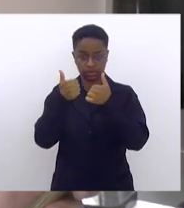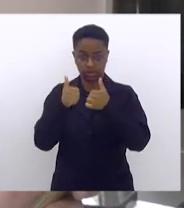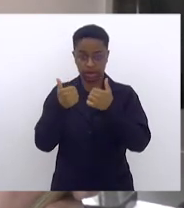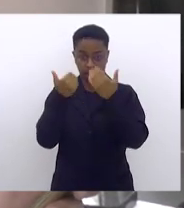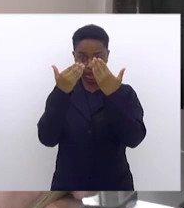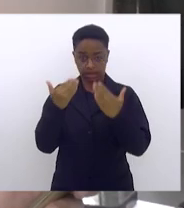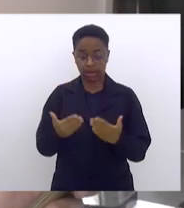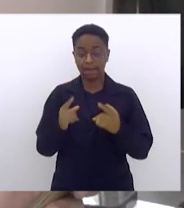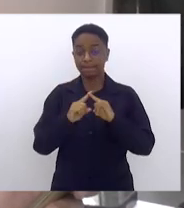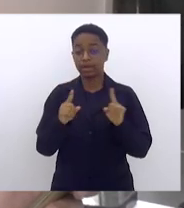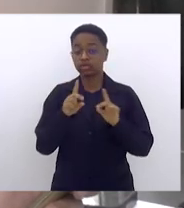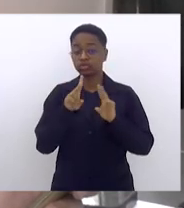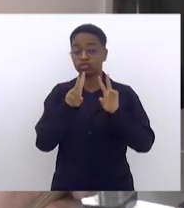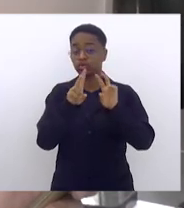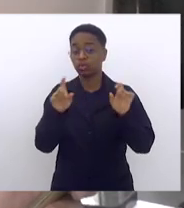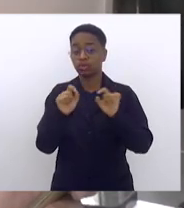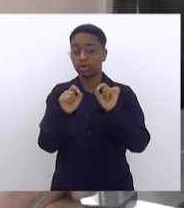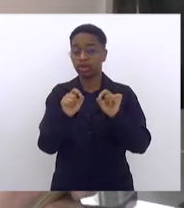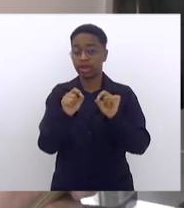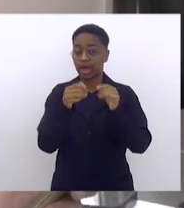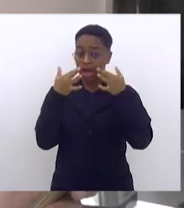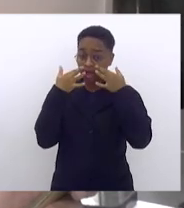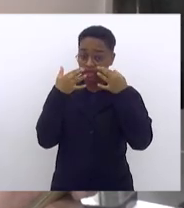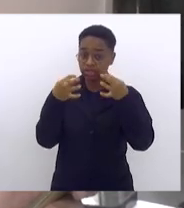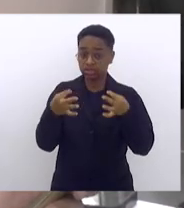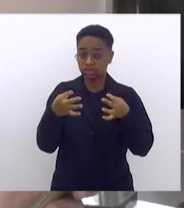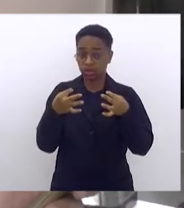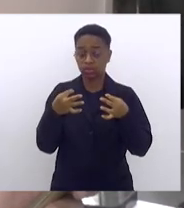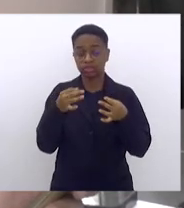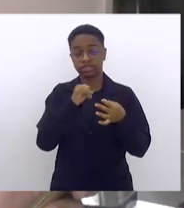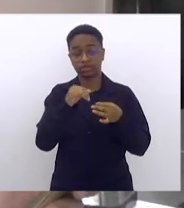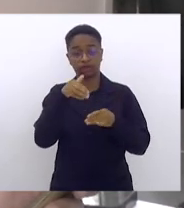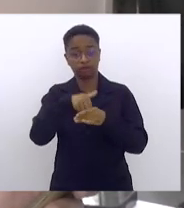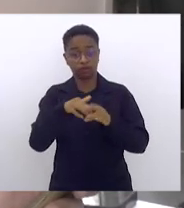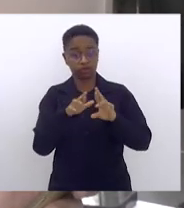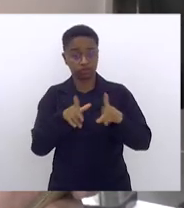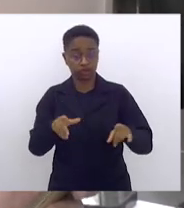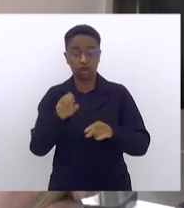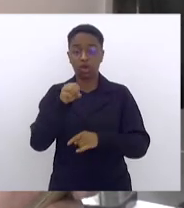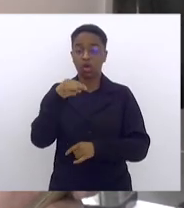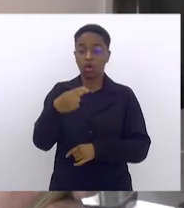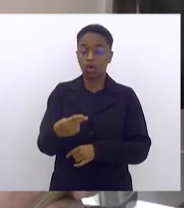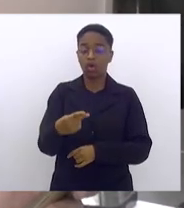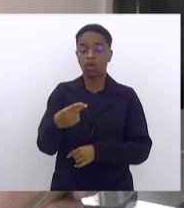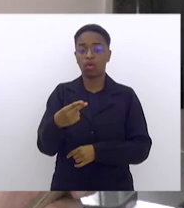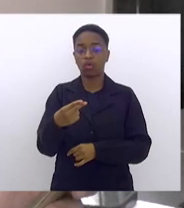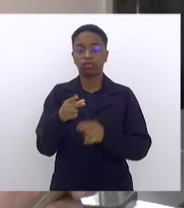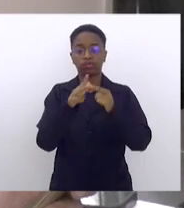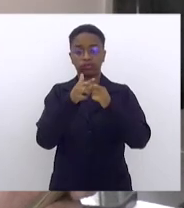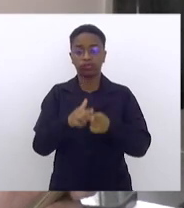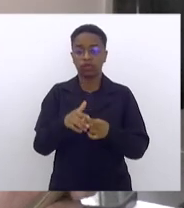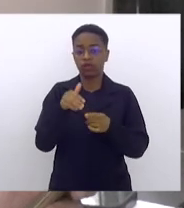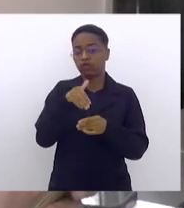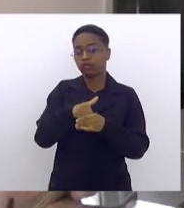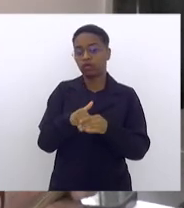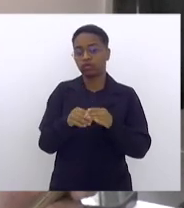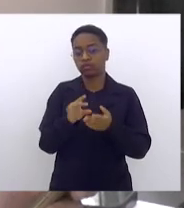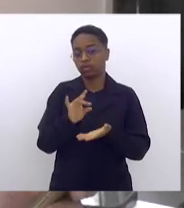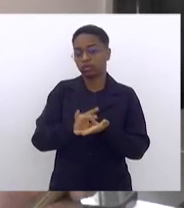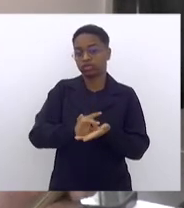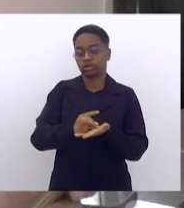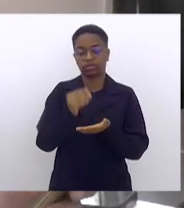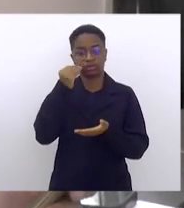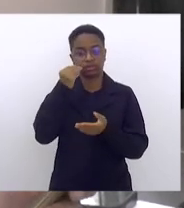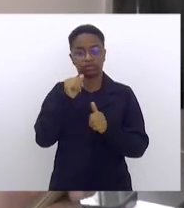a atenção de potenciais votos divergentes ou de aprimoração do voto original para conceitos. E aí eu